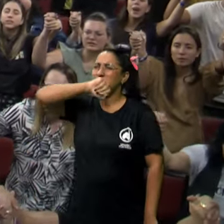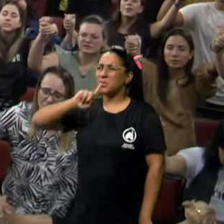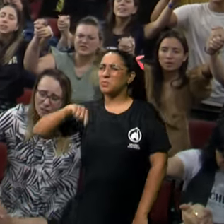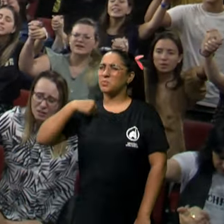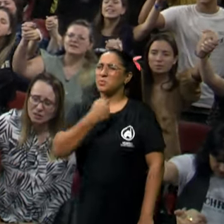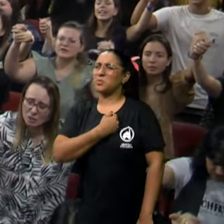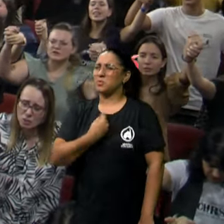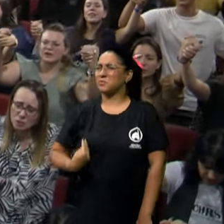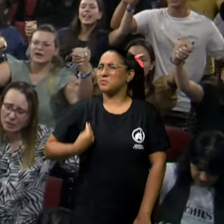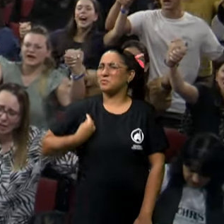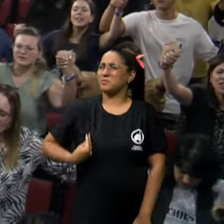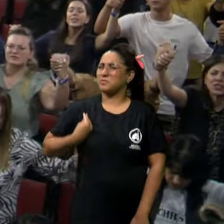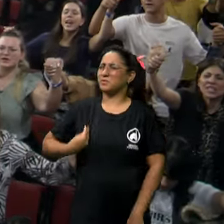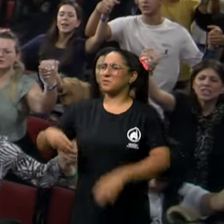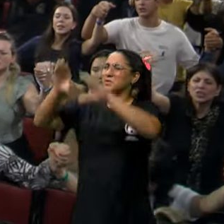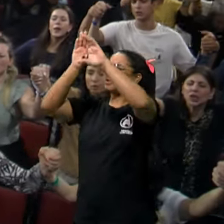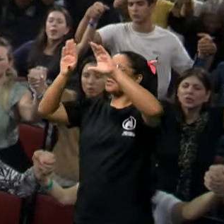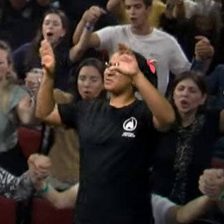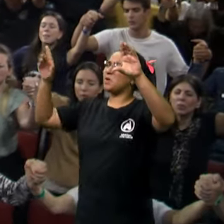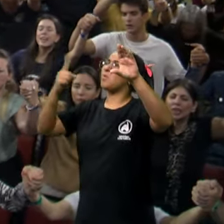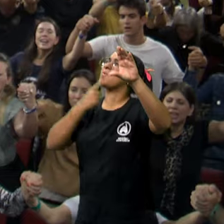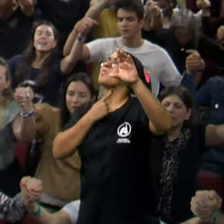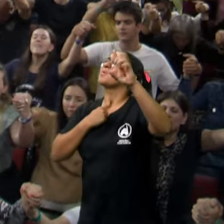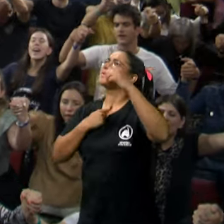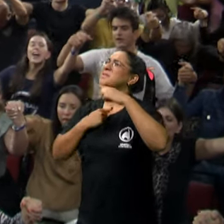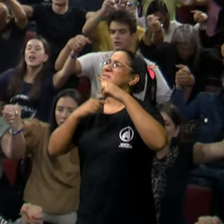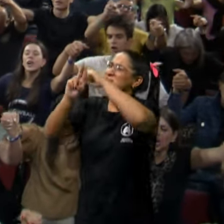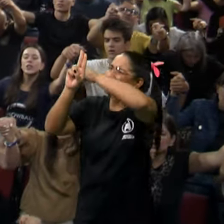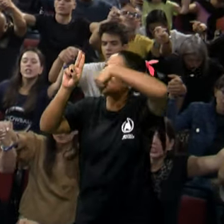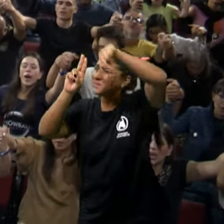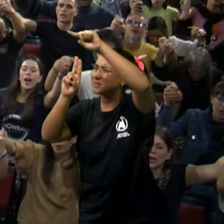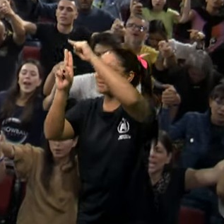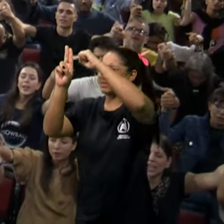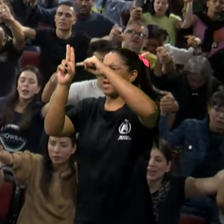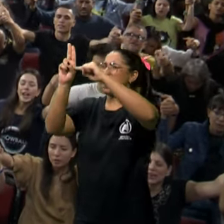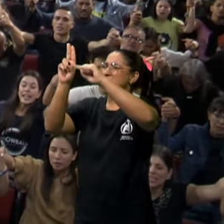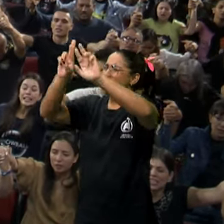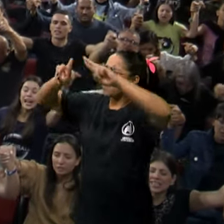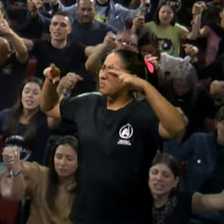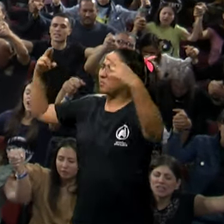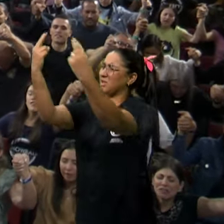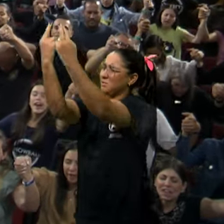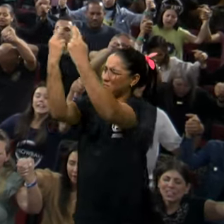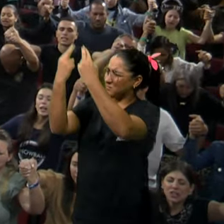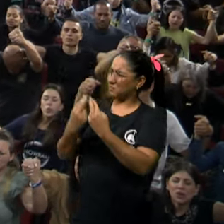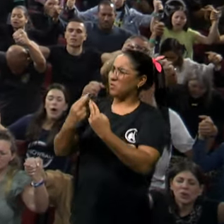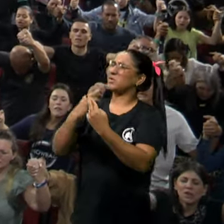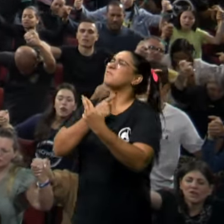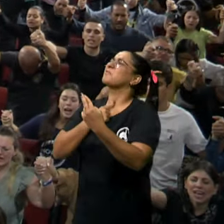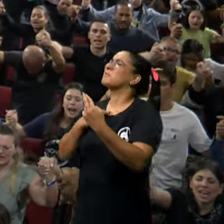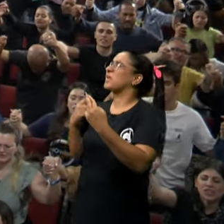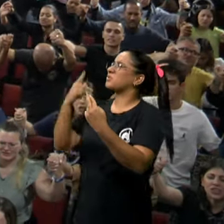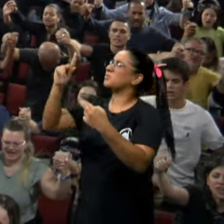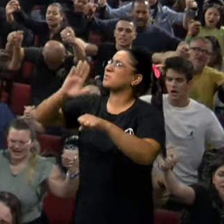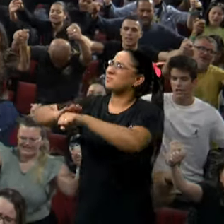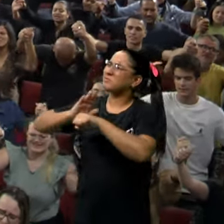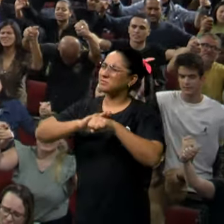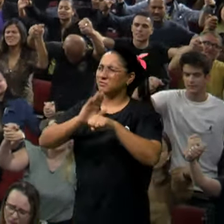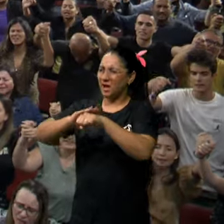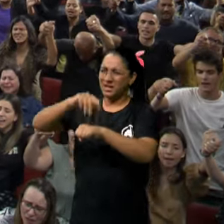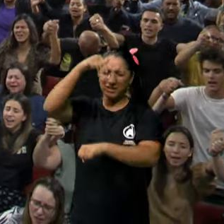dos céus santificado seja o teu nome venha nós o teu reino seja feita a tua vontade